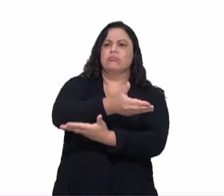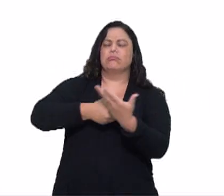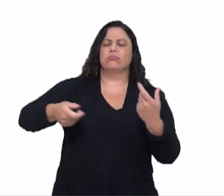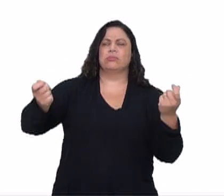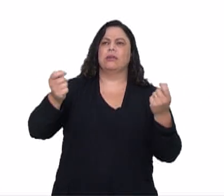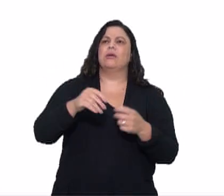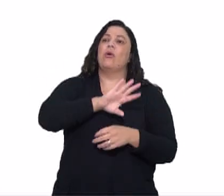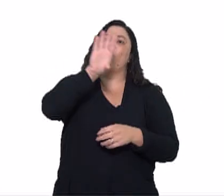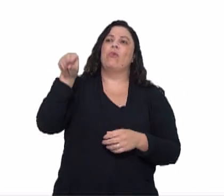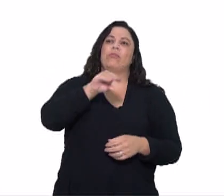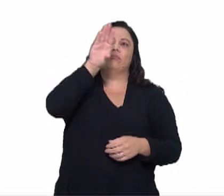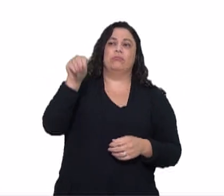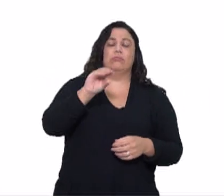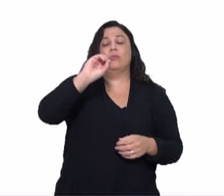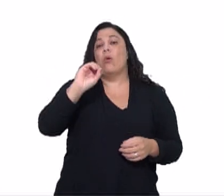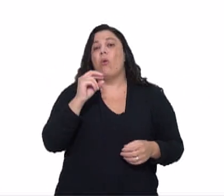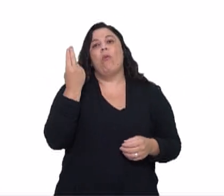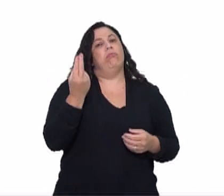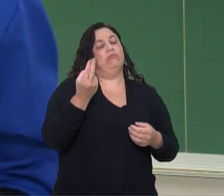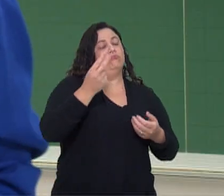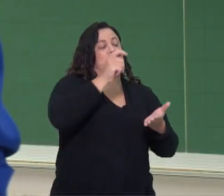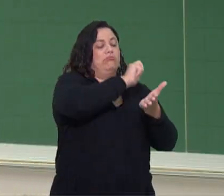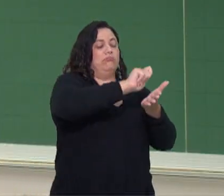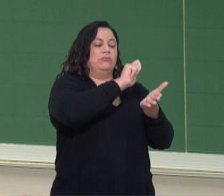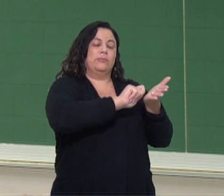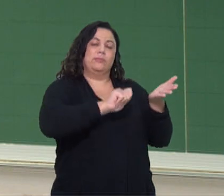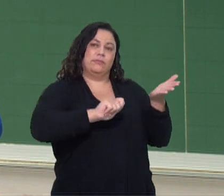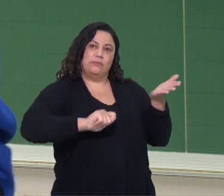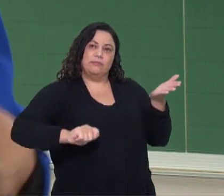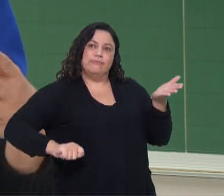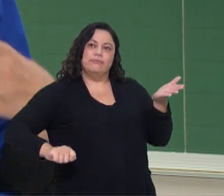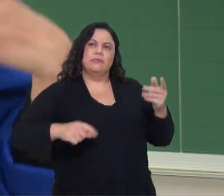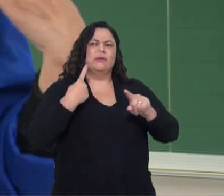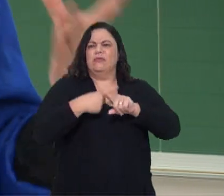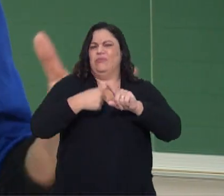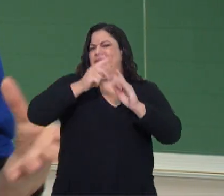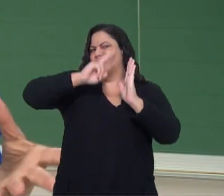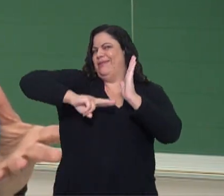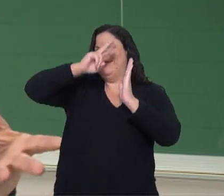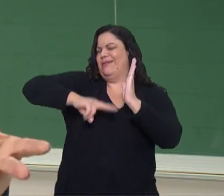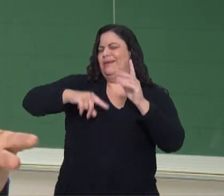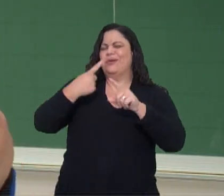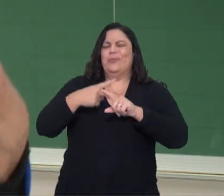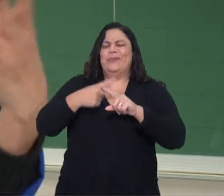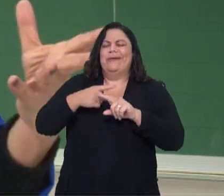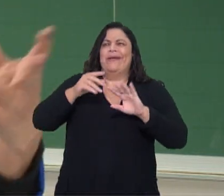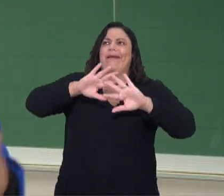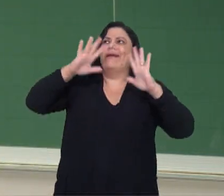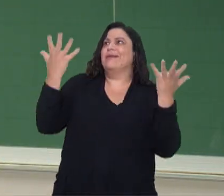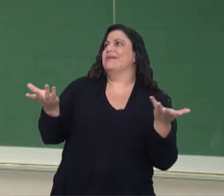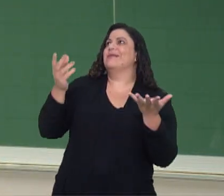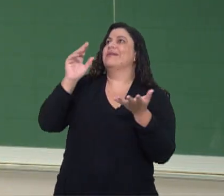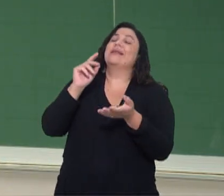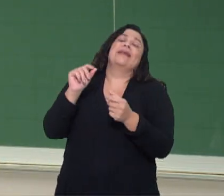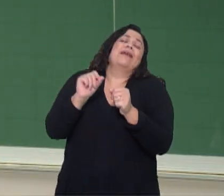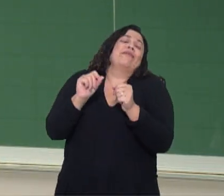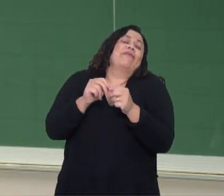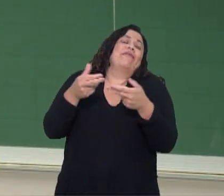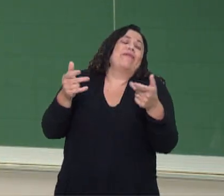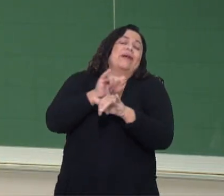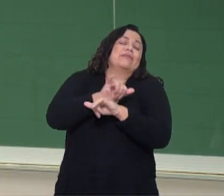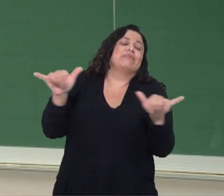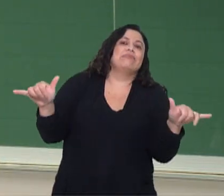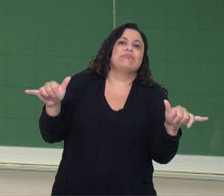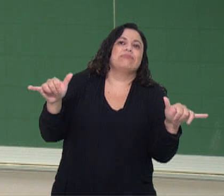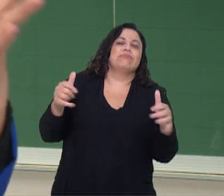oral ou escrita. Então, por que eu leio uma notícia? Ou por que alguém faz uma notícia, o jornalista coloca uma notícia?